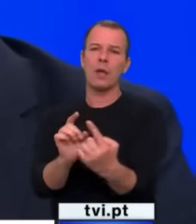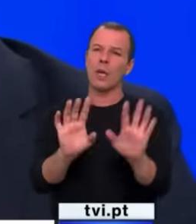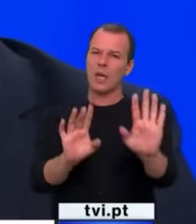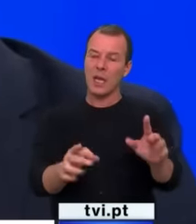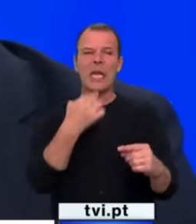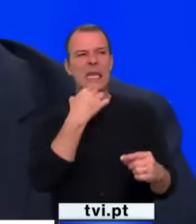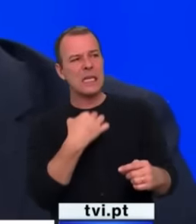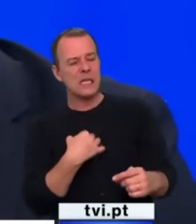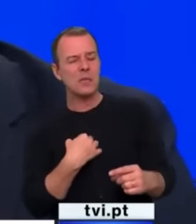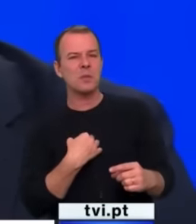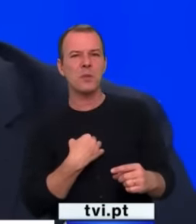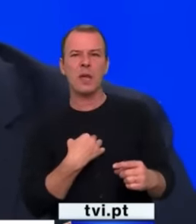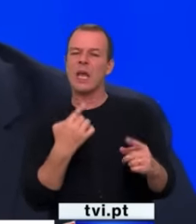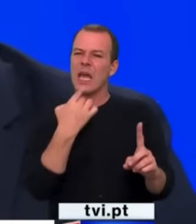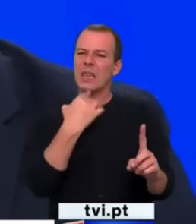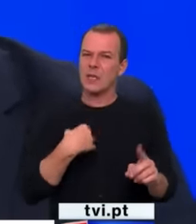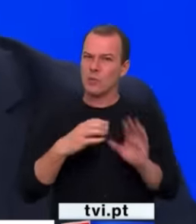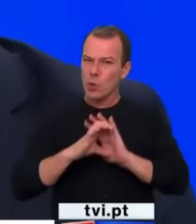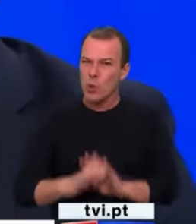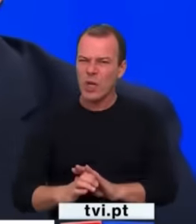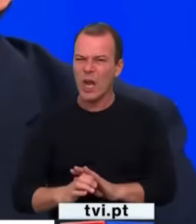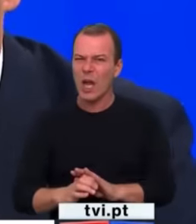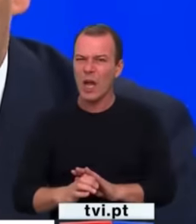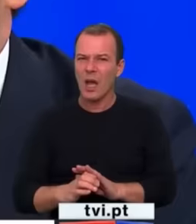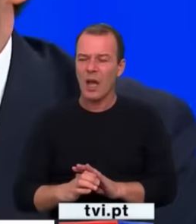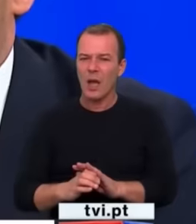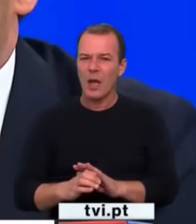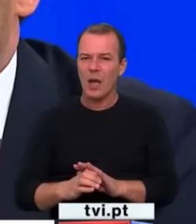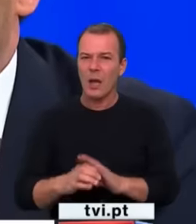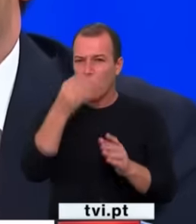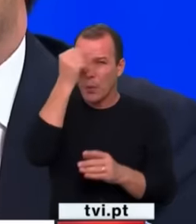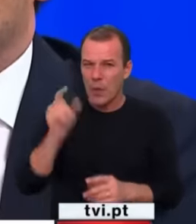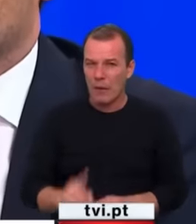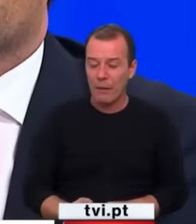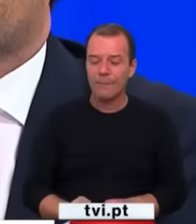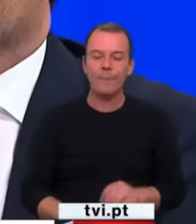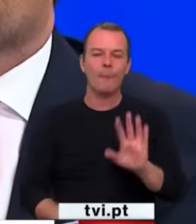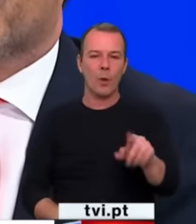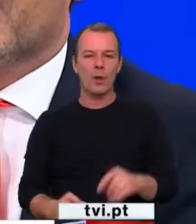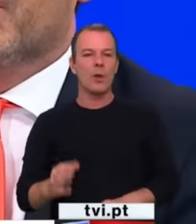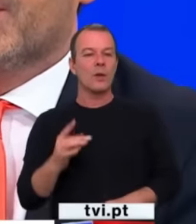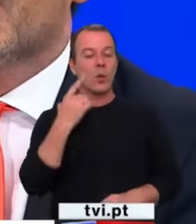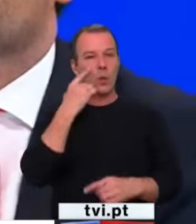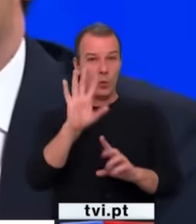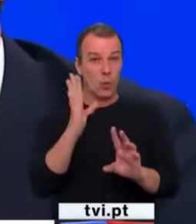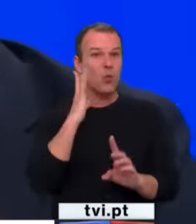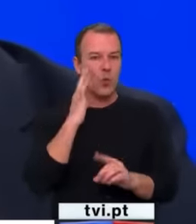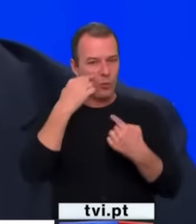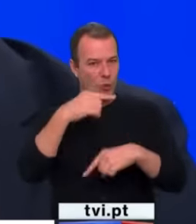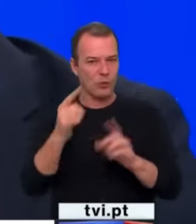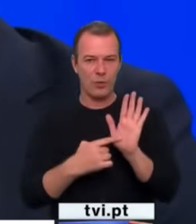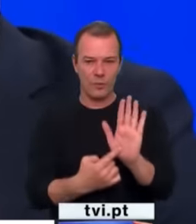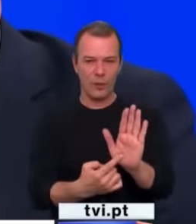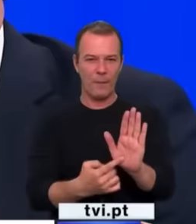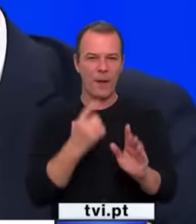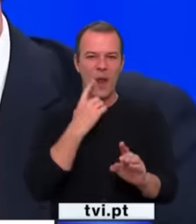e apresenta-se aqui a dizer que o Chega não tem soluções. Pedro Nuno Santos, eu vou-lhe dar um número que devia-lhe pôr os cabelos em pé, só não põe, sabe porquê? Porque a desperdício já está o